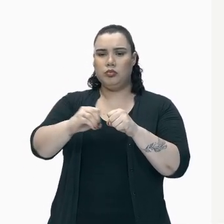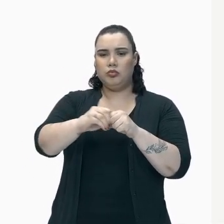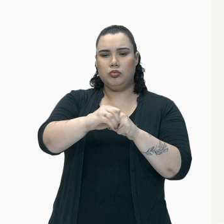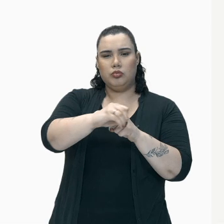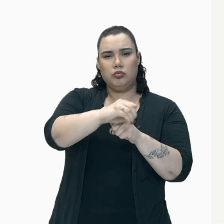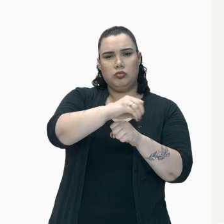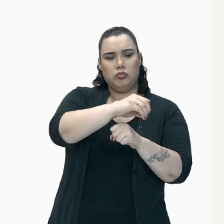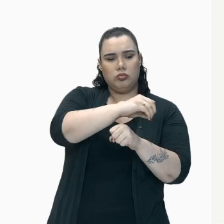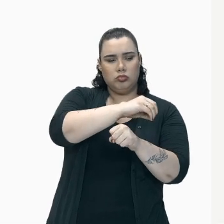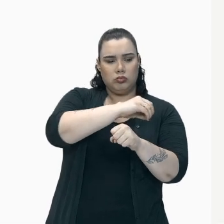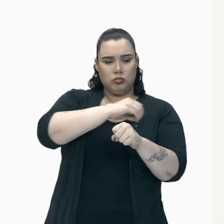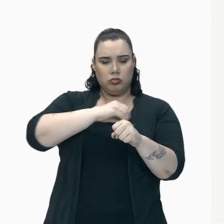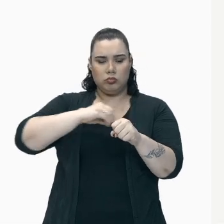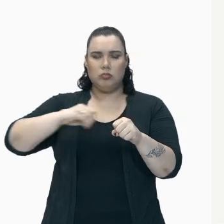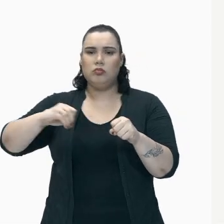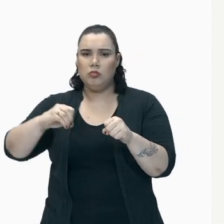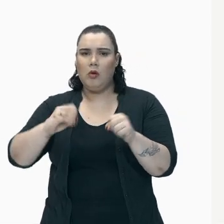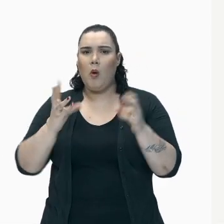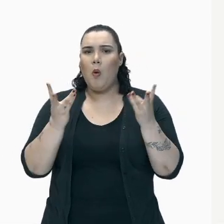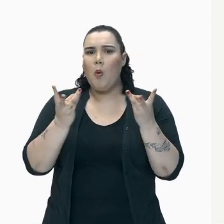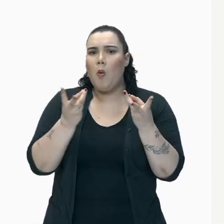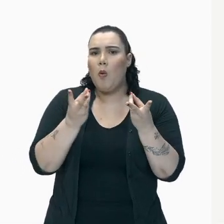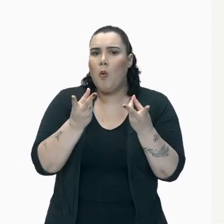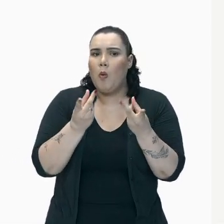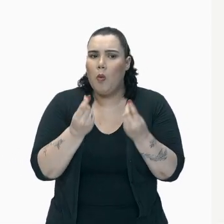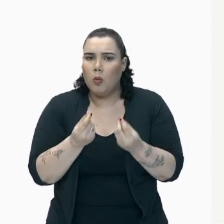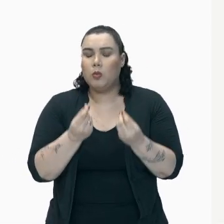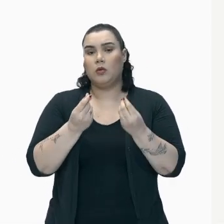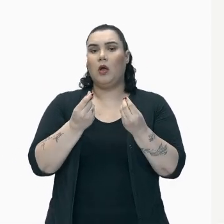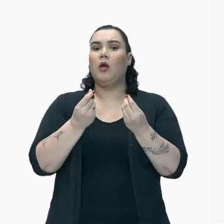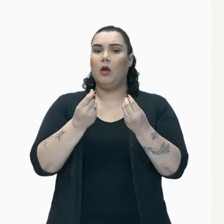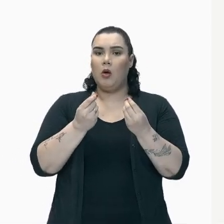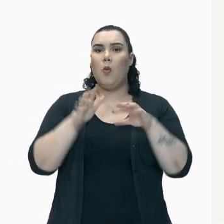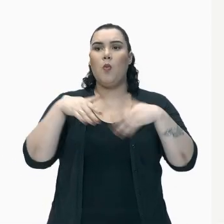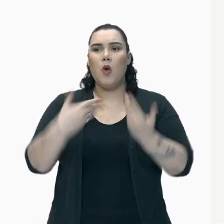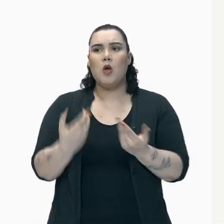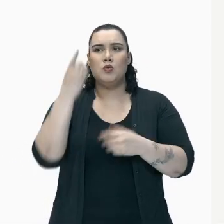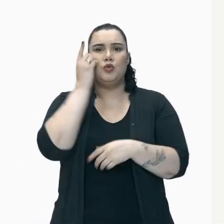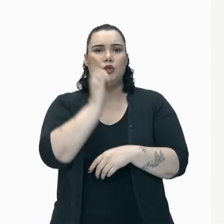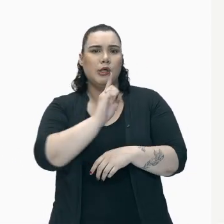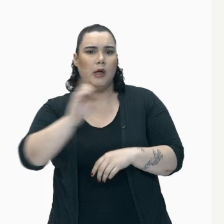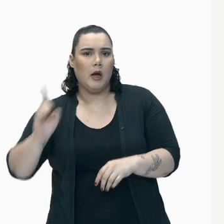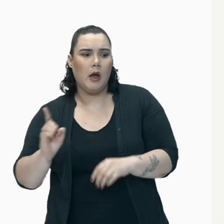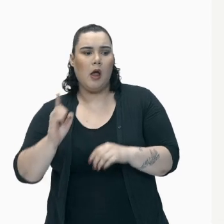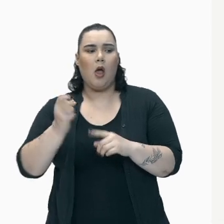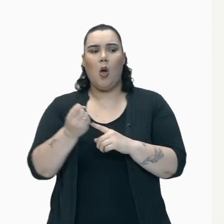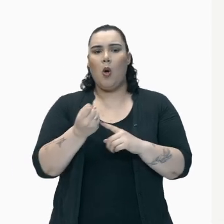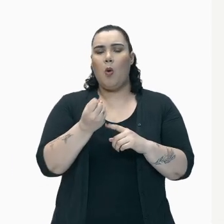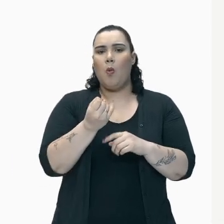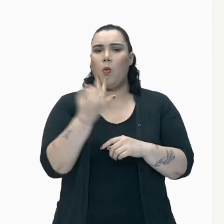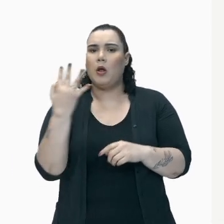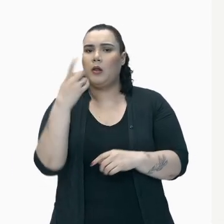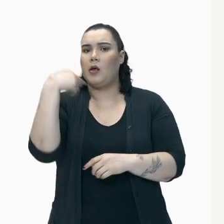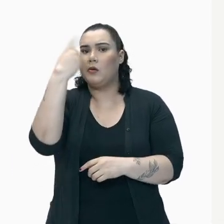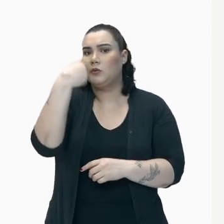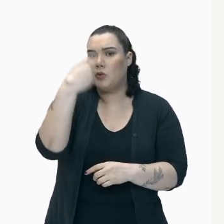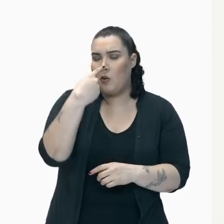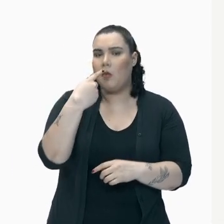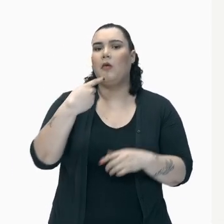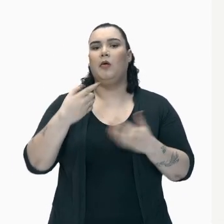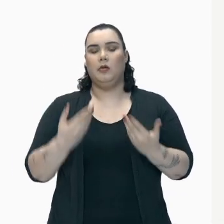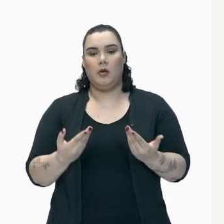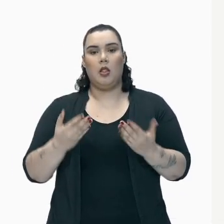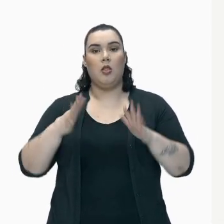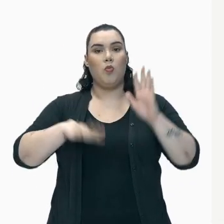assírios, eles já faziam e já utilizavam, por exemplo, aparelhos que que dependendo da sombra